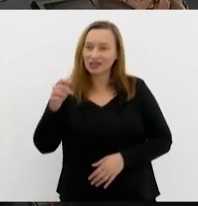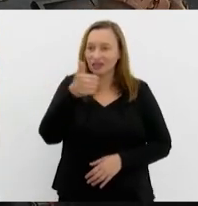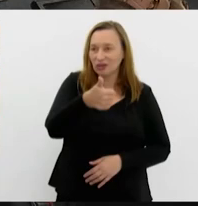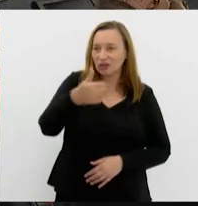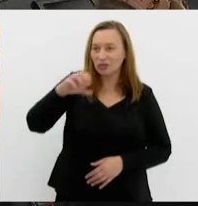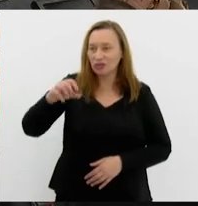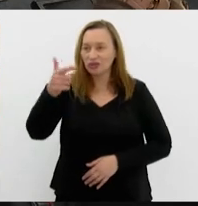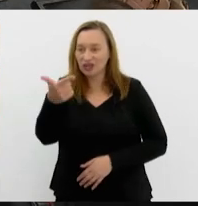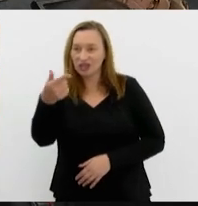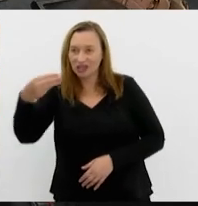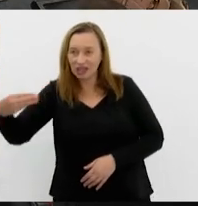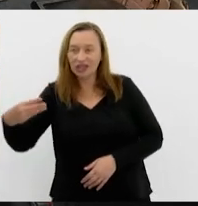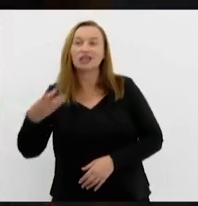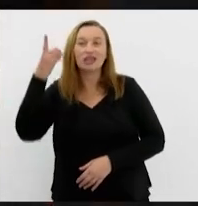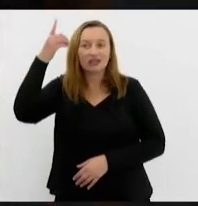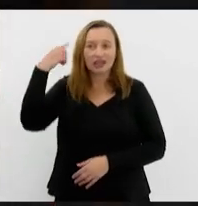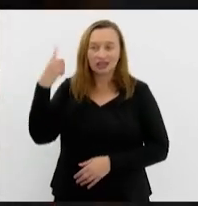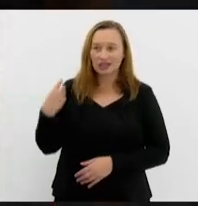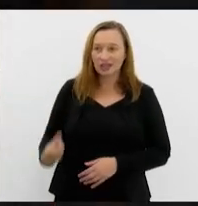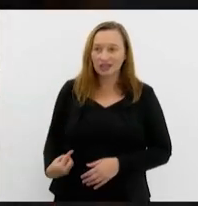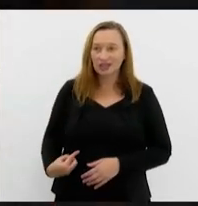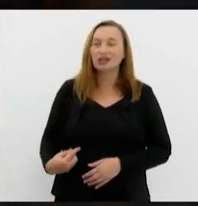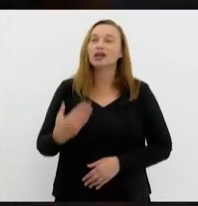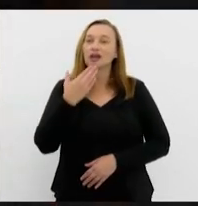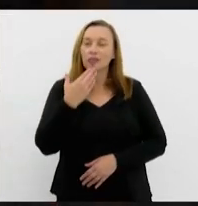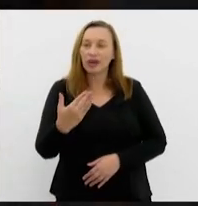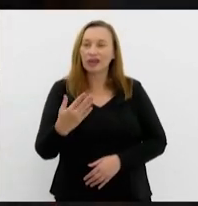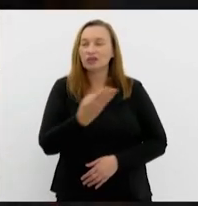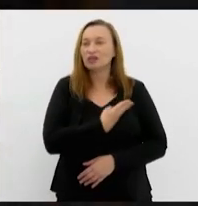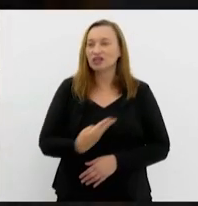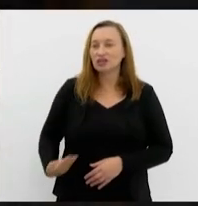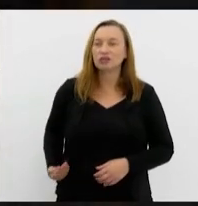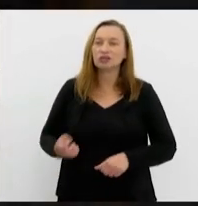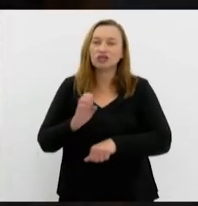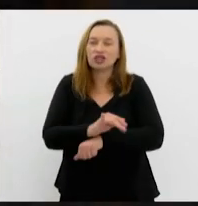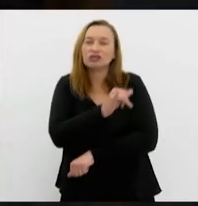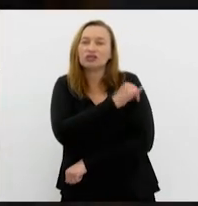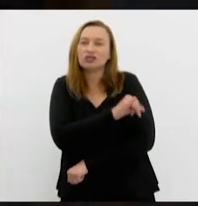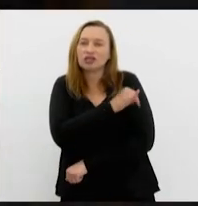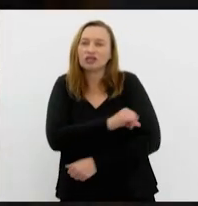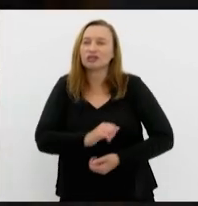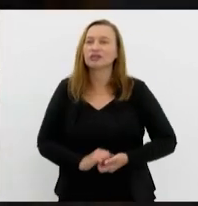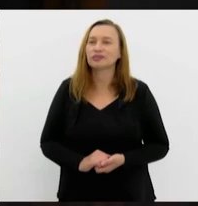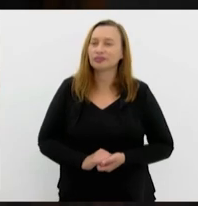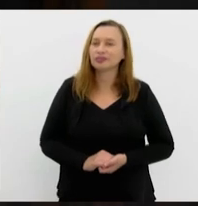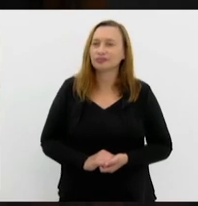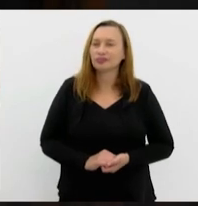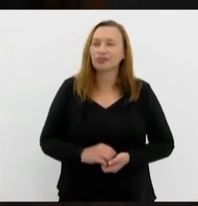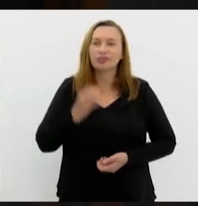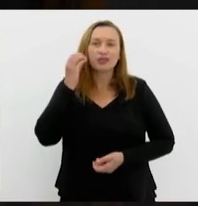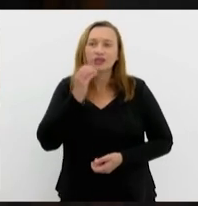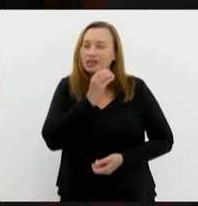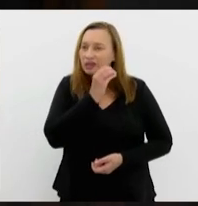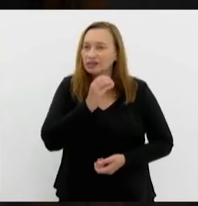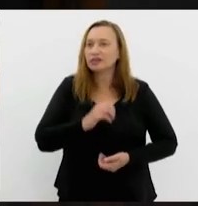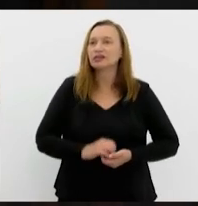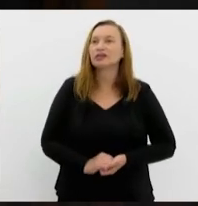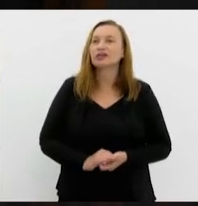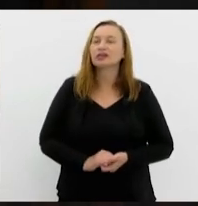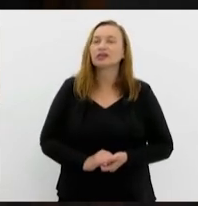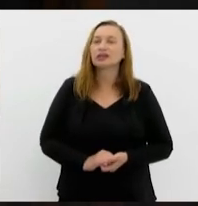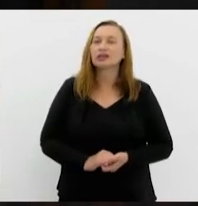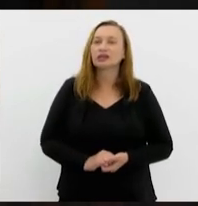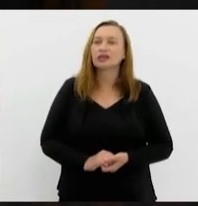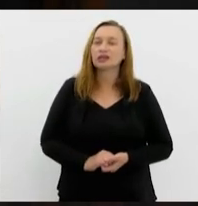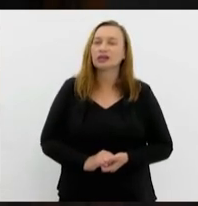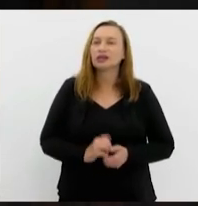da deputada Dani Balbi, que solicita ao excelentíssimo senhor governador do estado do Rio de Janeiro, o senhor Cláudio Bonfim de Castro e Silva,